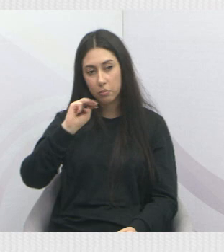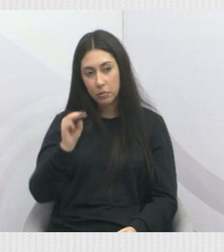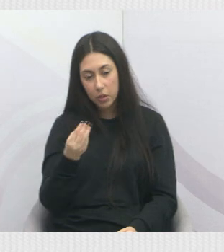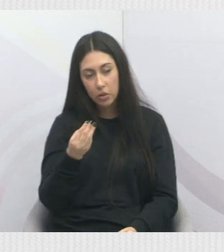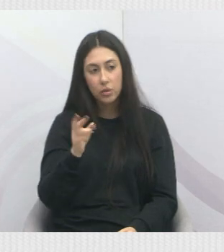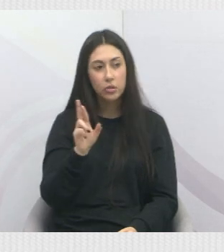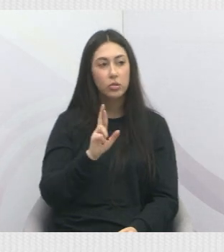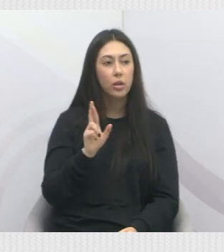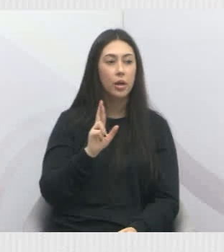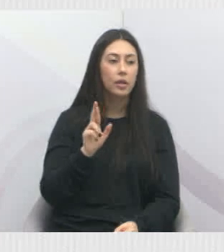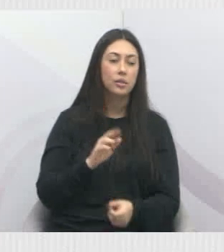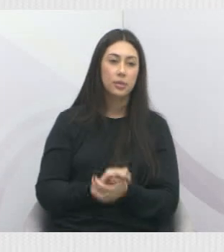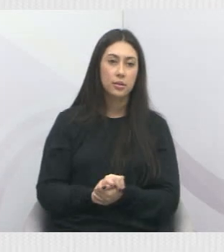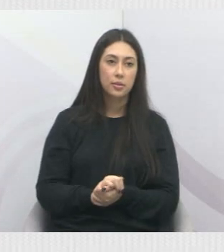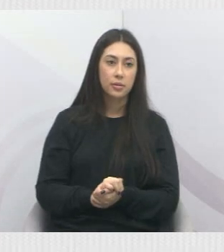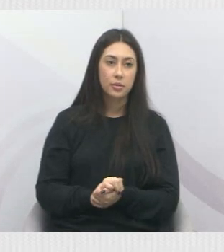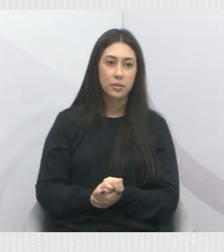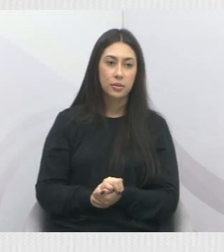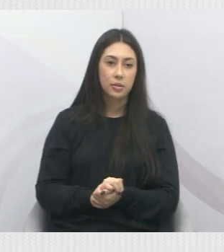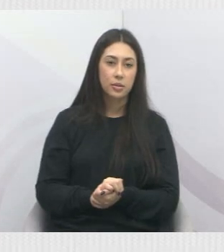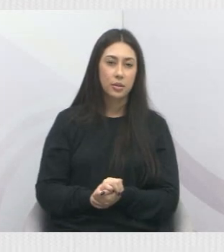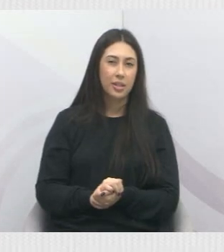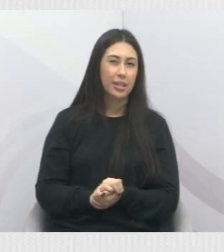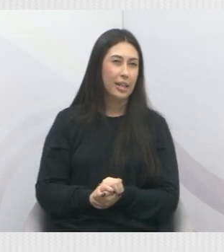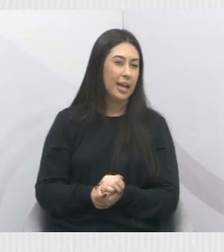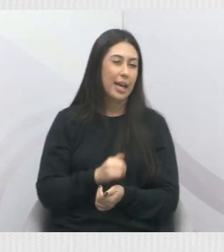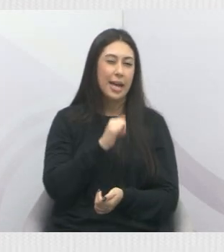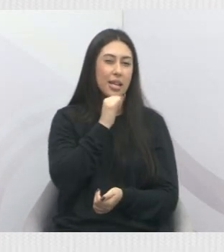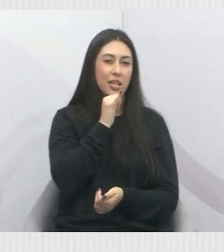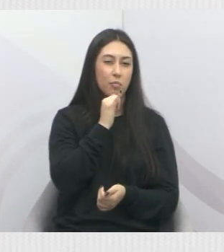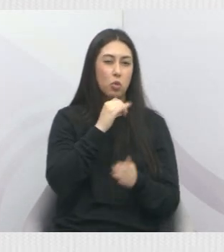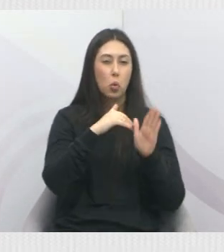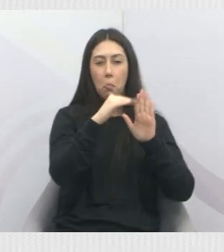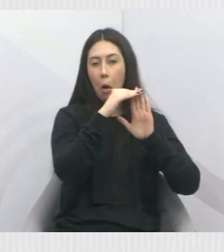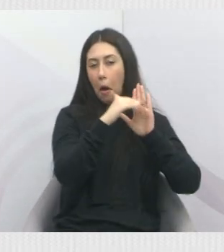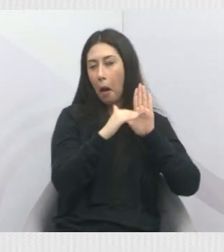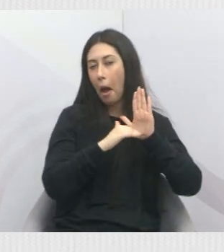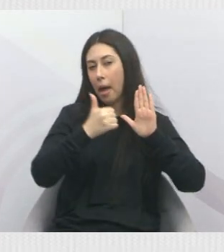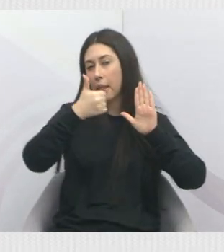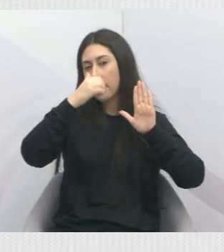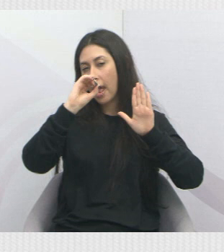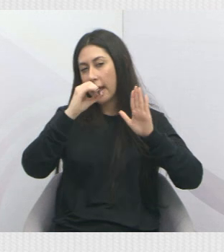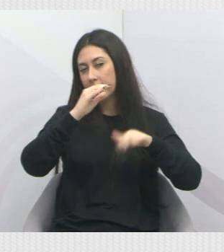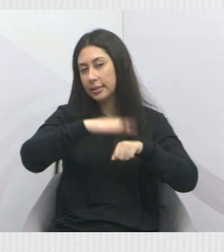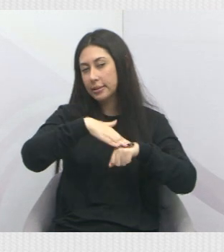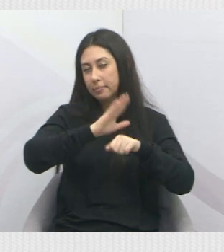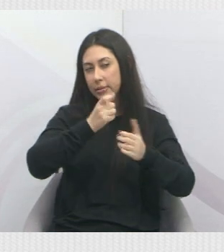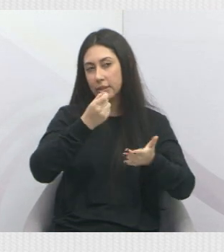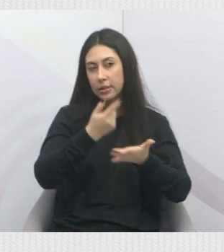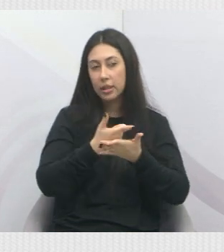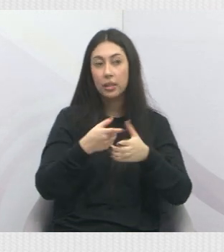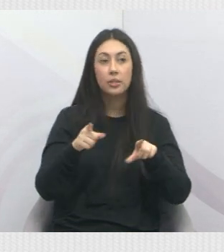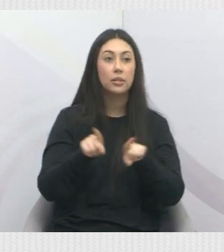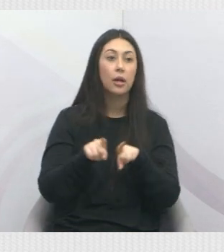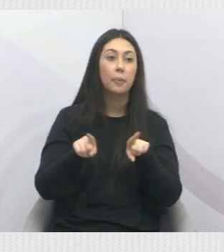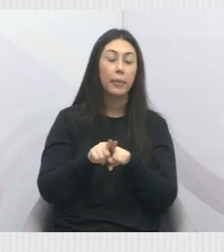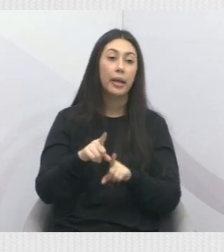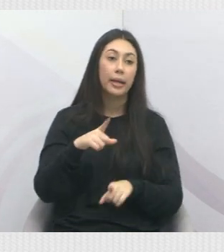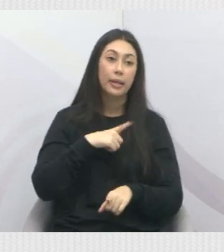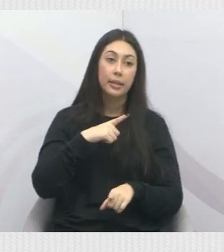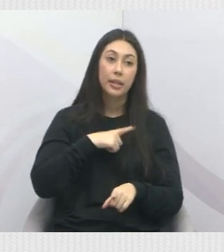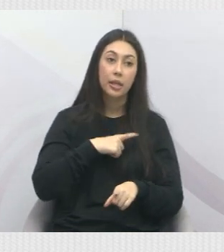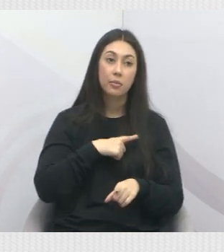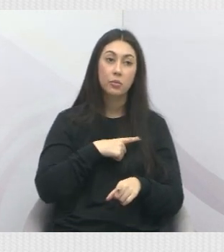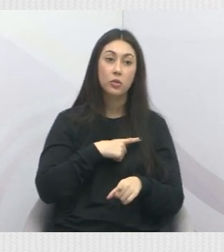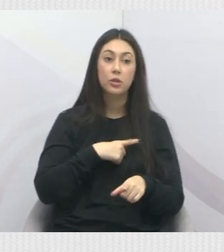85.649.058, como se fosse o top 10 gastos da Secretaria de Saúde. Ainda no próximo slide, temos os